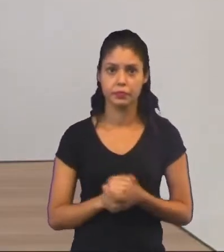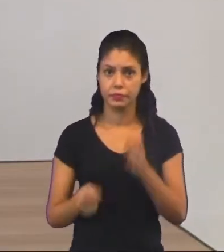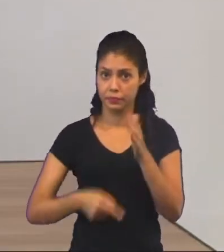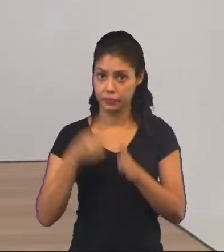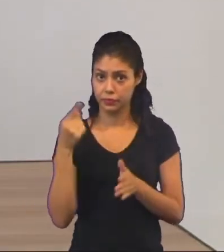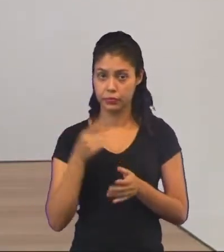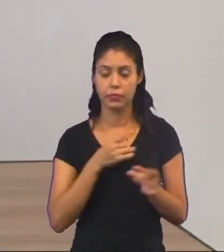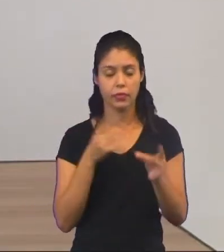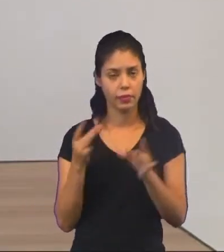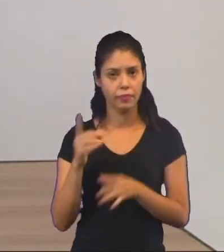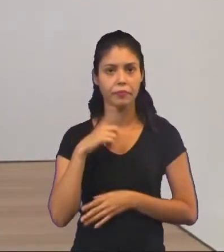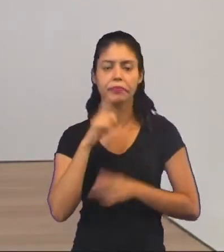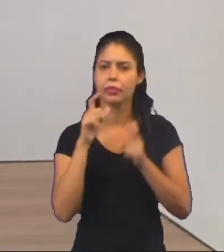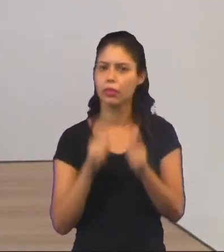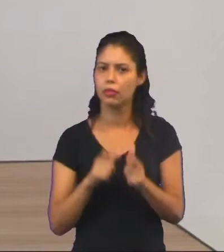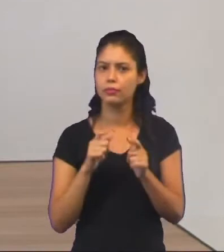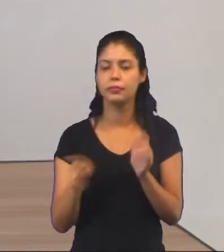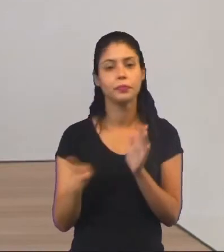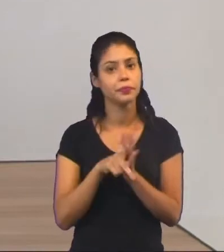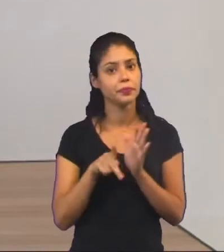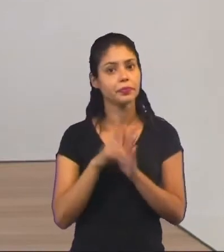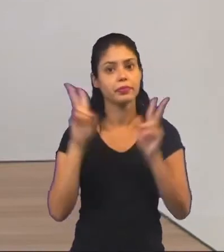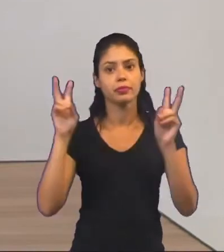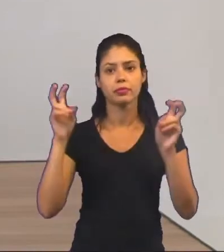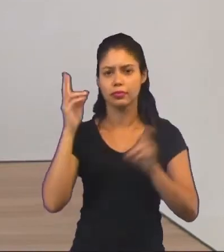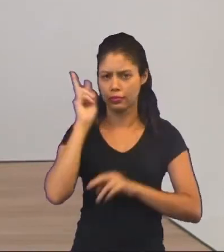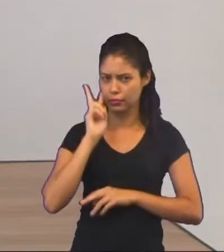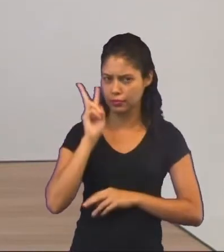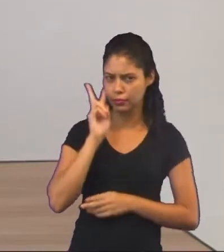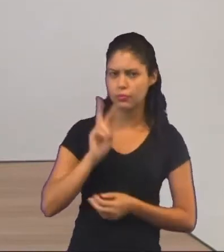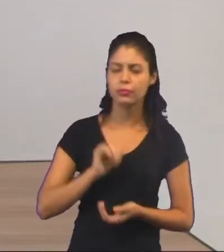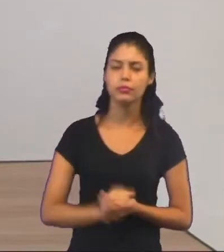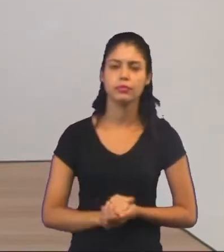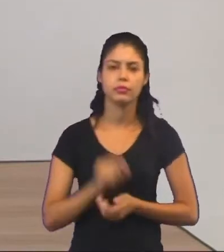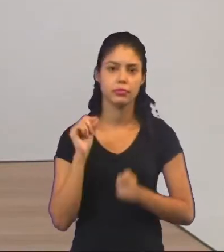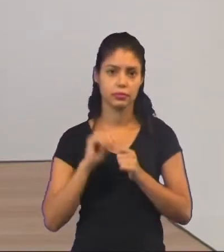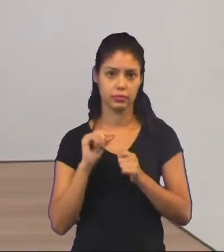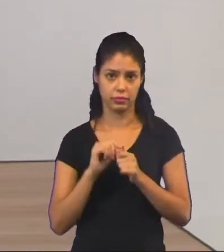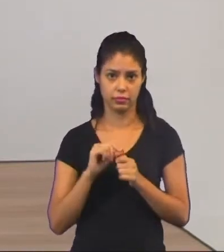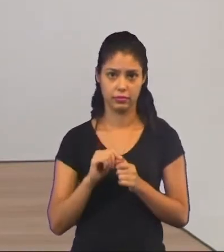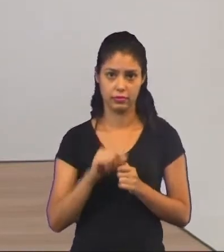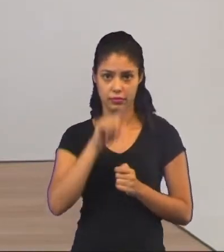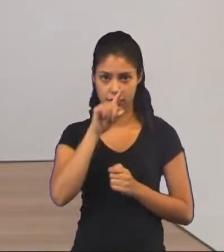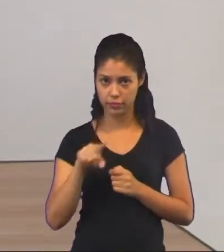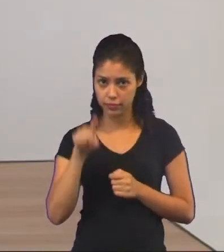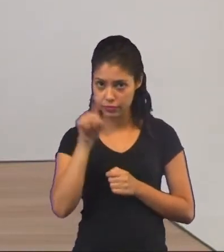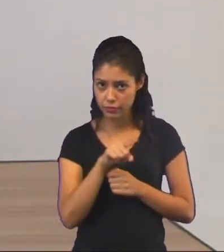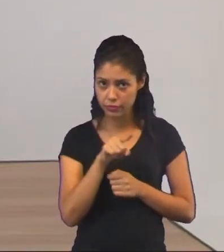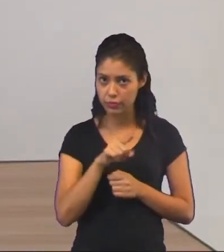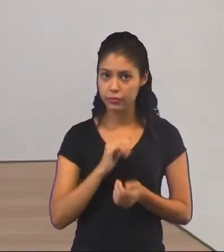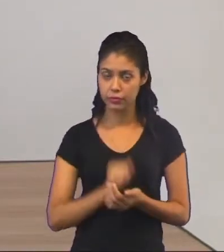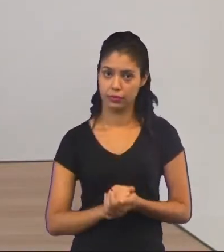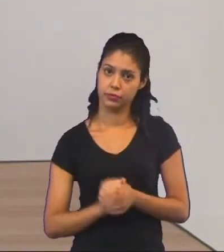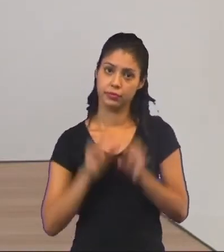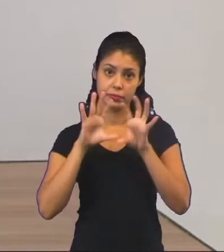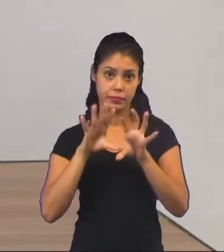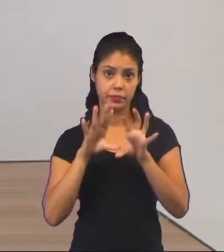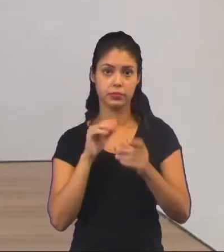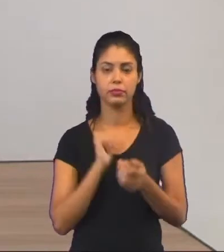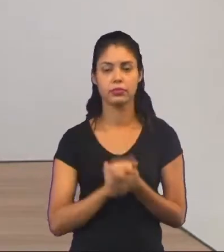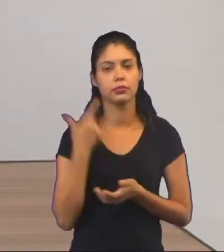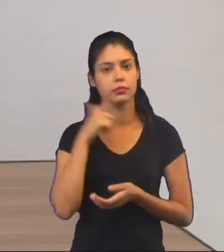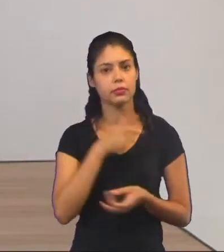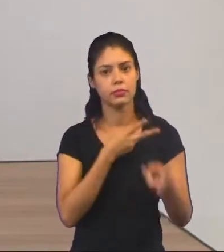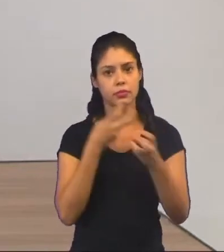a primeira pista estava onde? No próprio título. Lembra que nós fomos lá e eu fiz a marcação da palavrinha abacaxi, dali nós